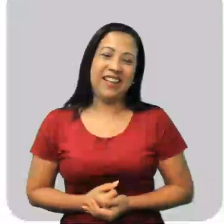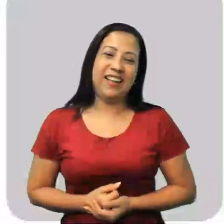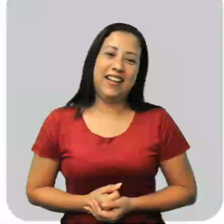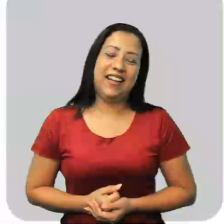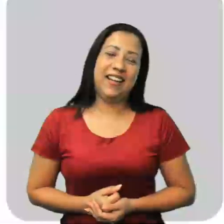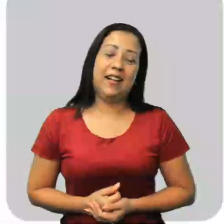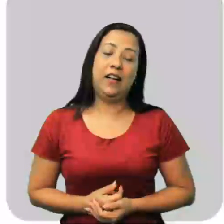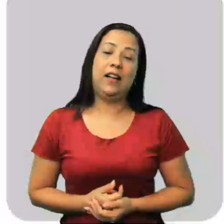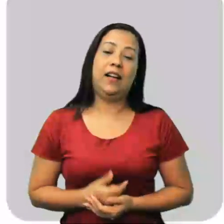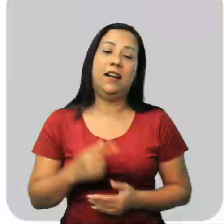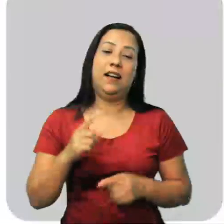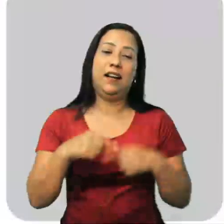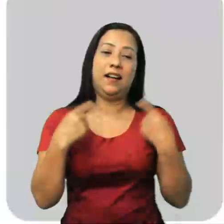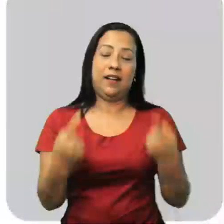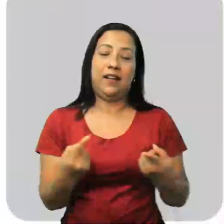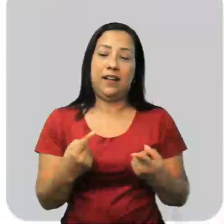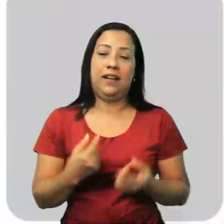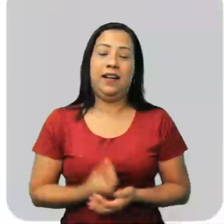Vamos na próxima?